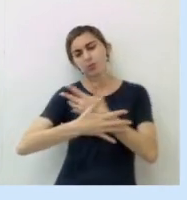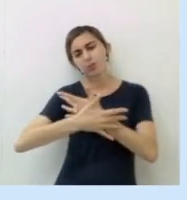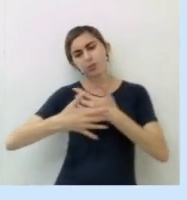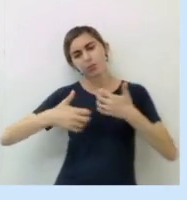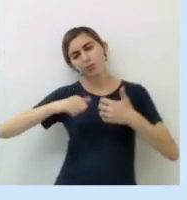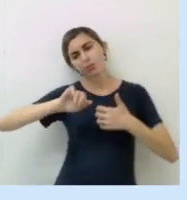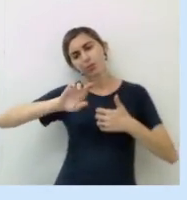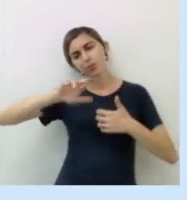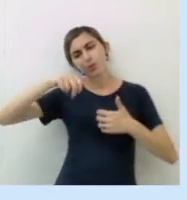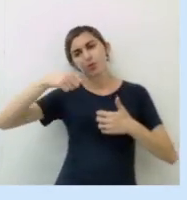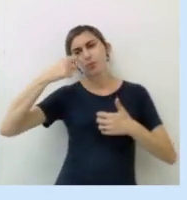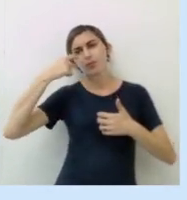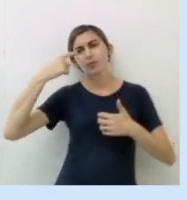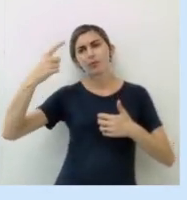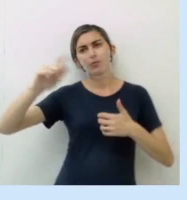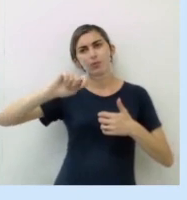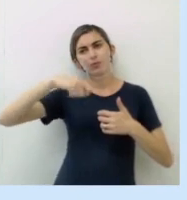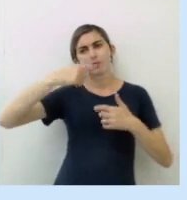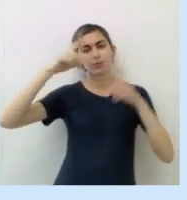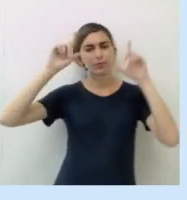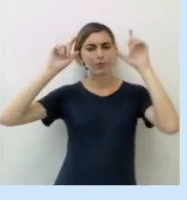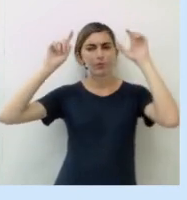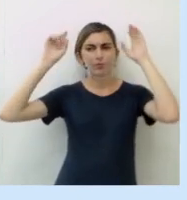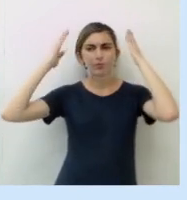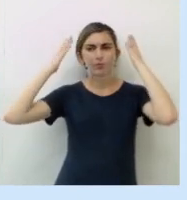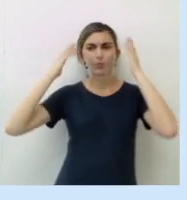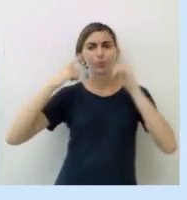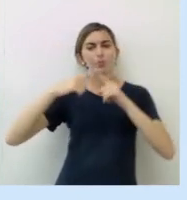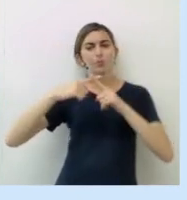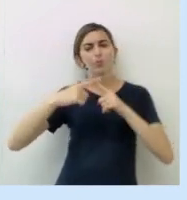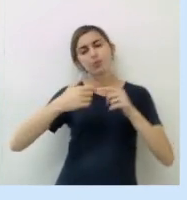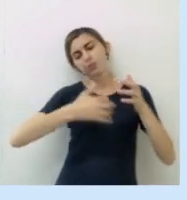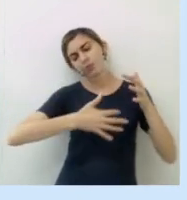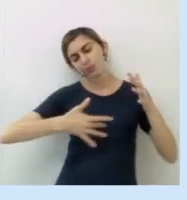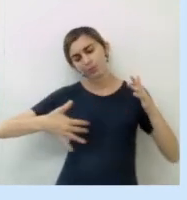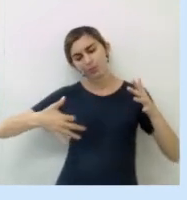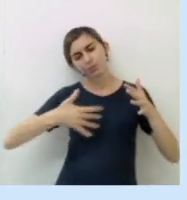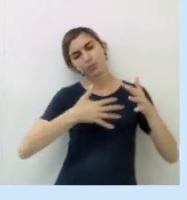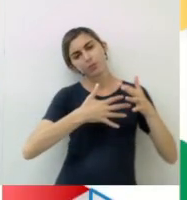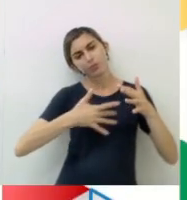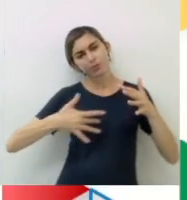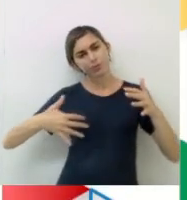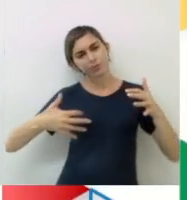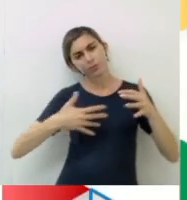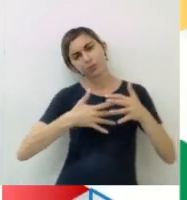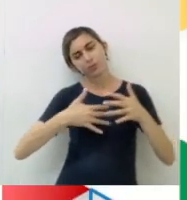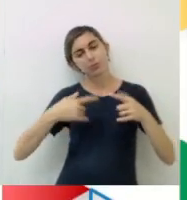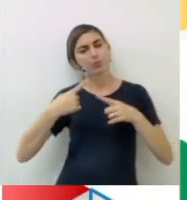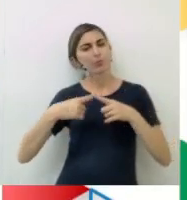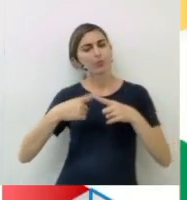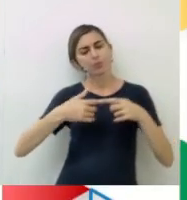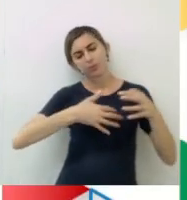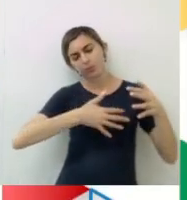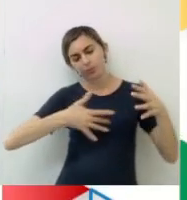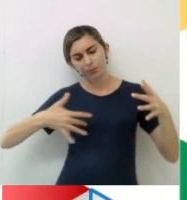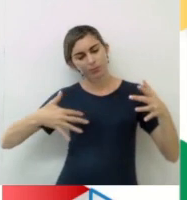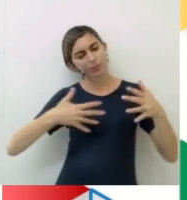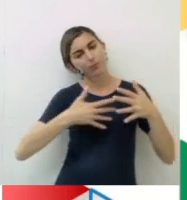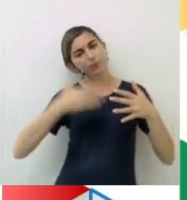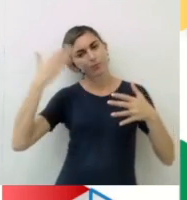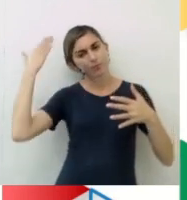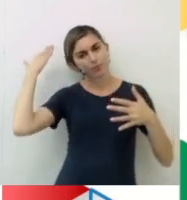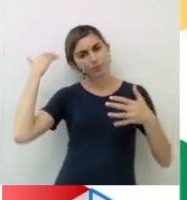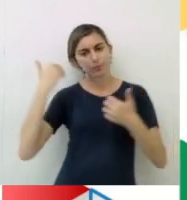harpa. Olhem para esse símbolo. Por que será que eu trouxe a harpa? Porque a harpa aqui